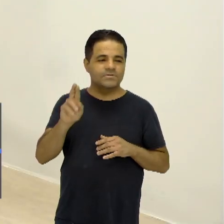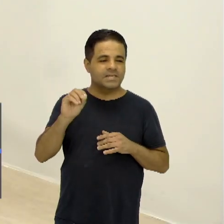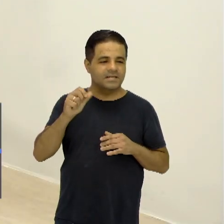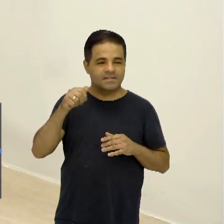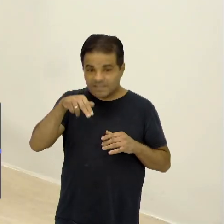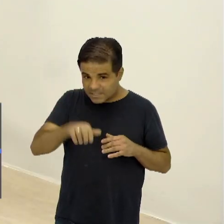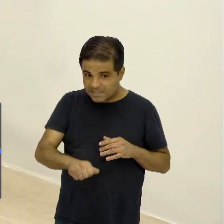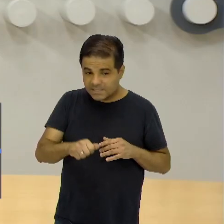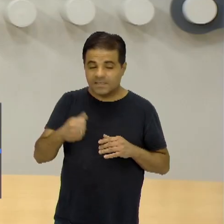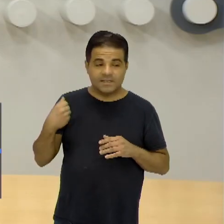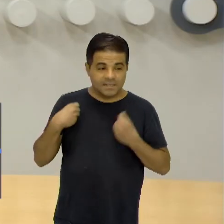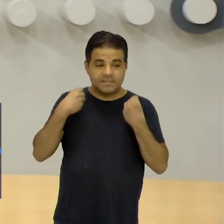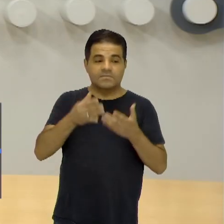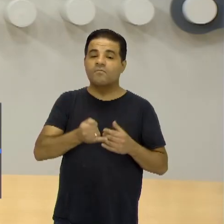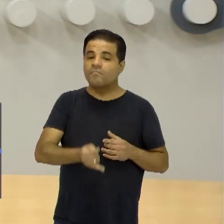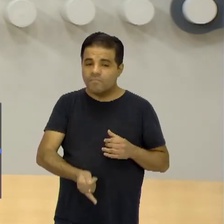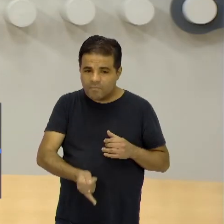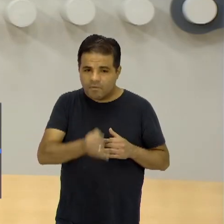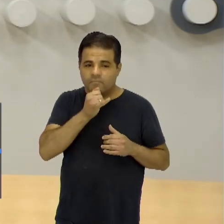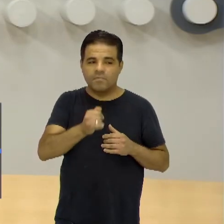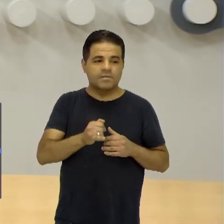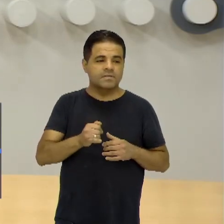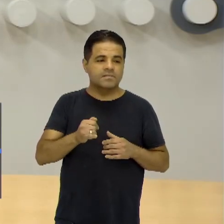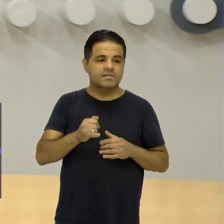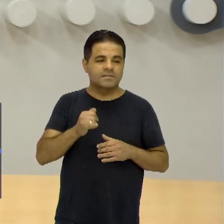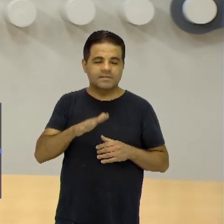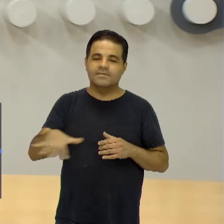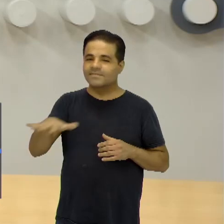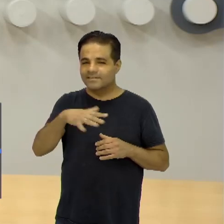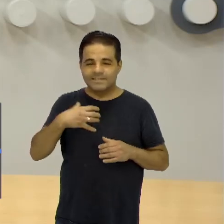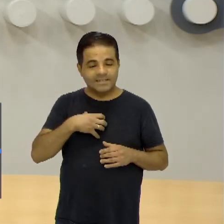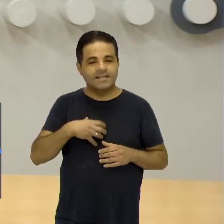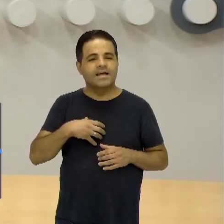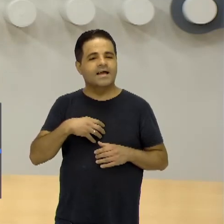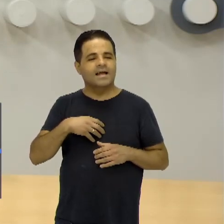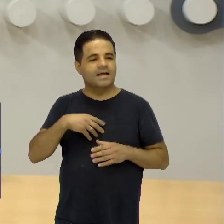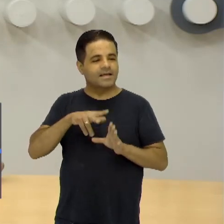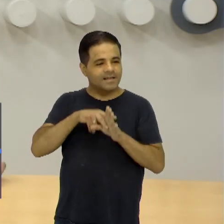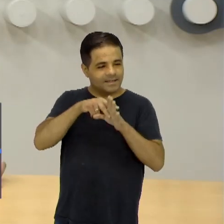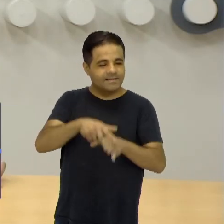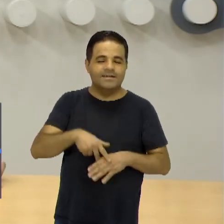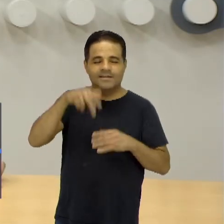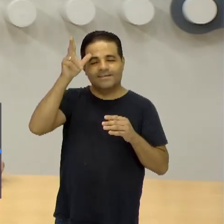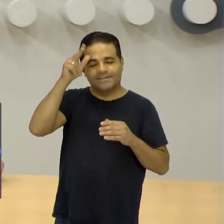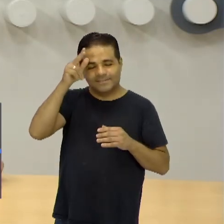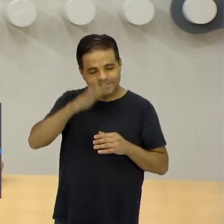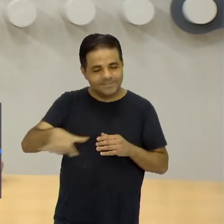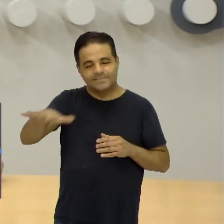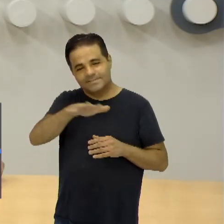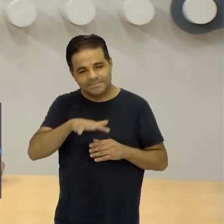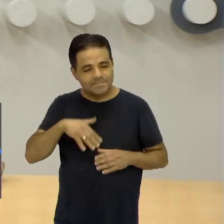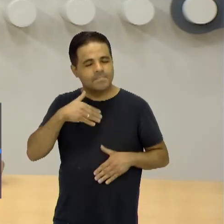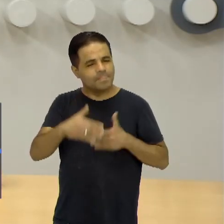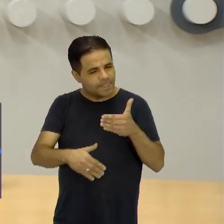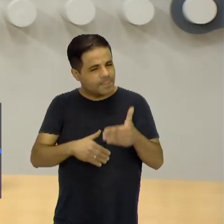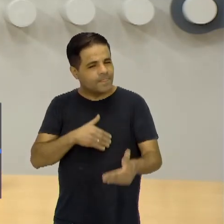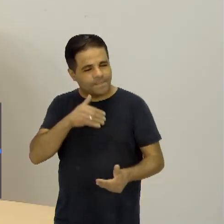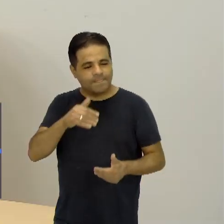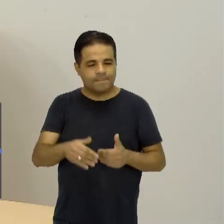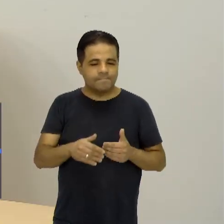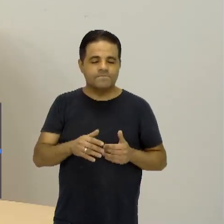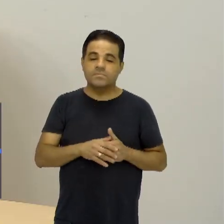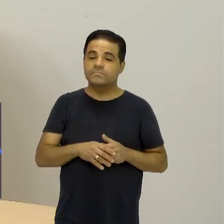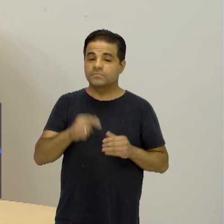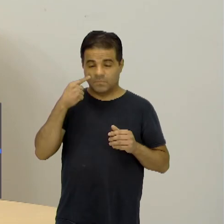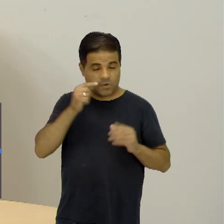exemplo maravilhoso. Pro Rosângela, um abraço. Olha só, andou, correu, galopou no cavalo. É isso aí, andou, correu, galopou. Nossa, e bacana. só